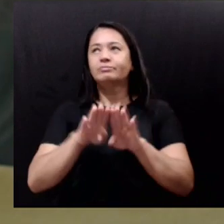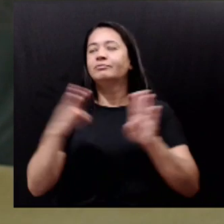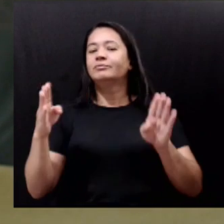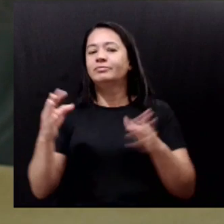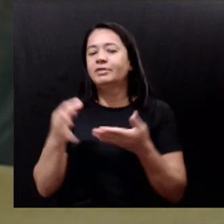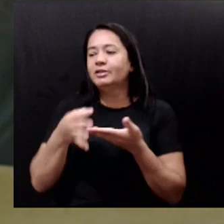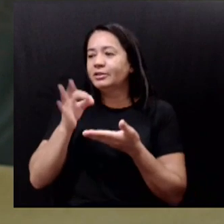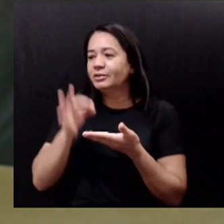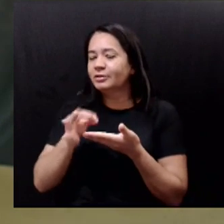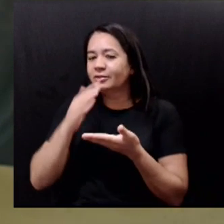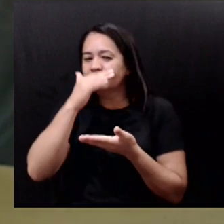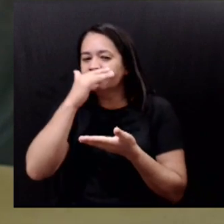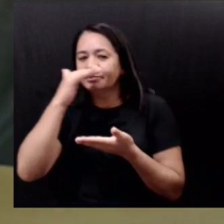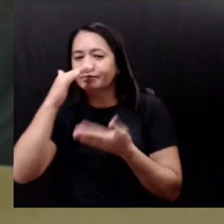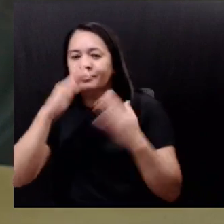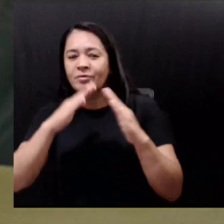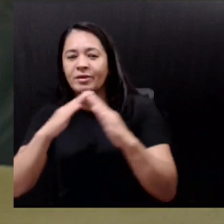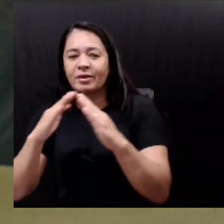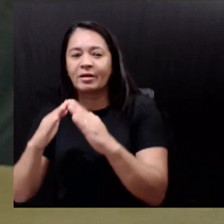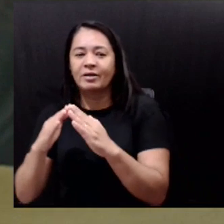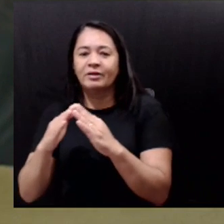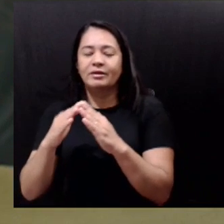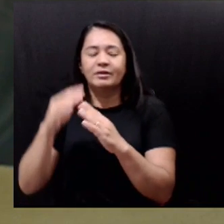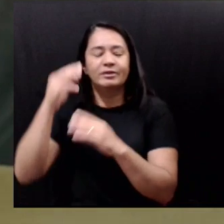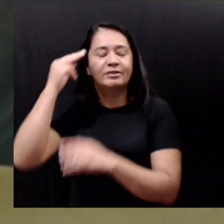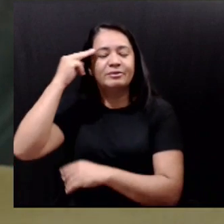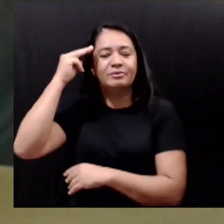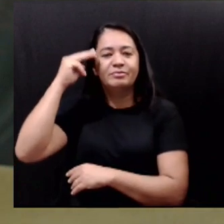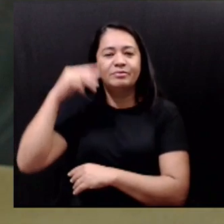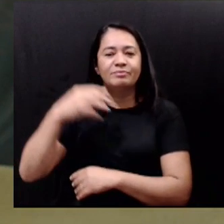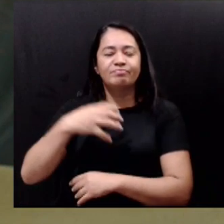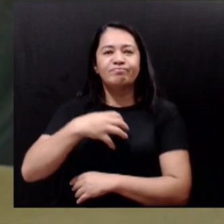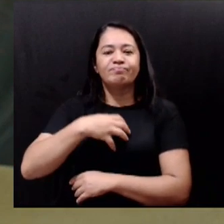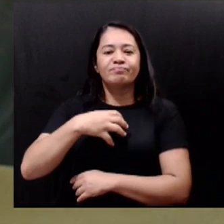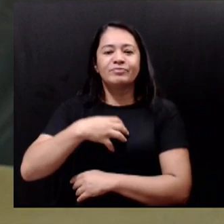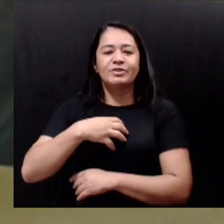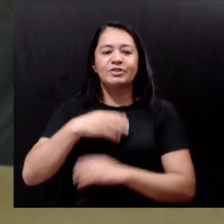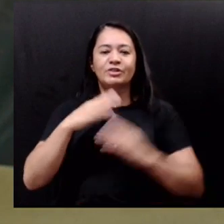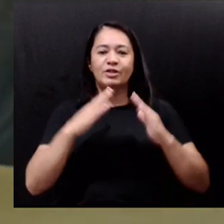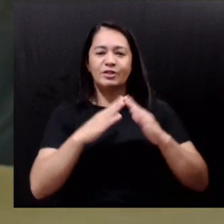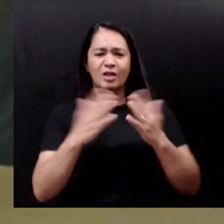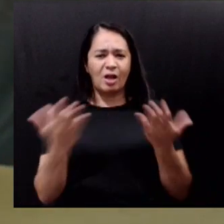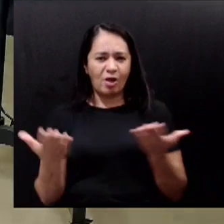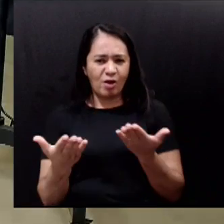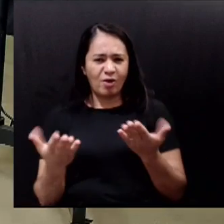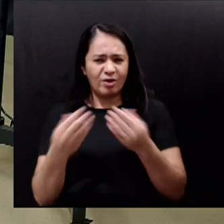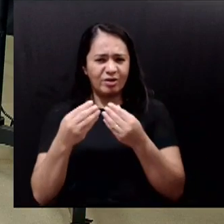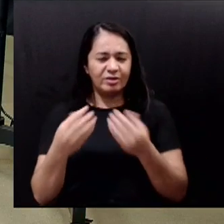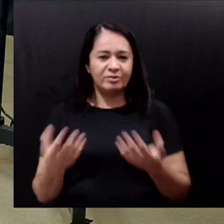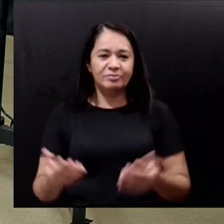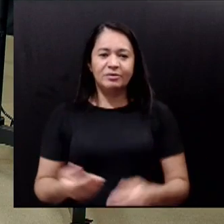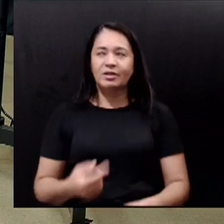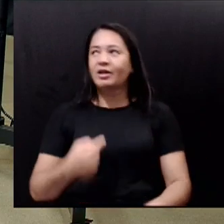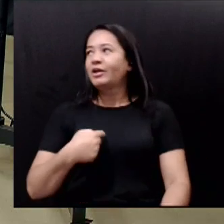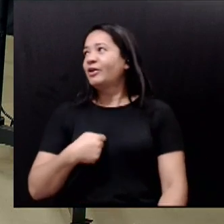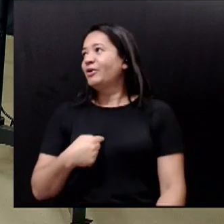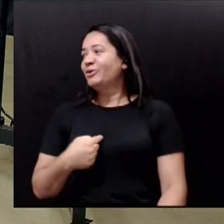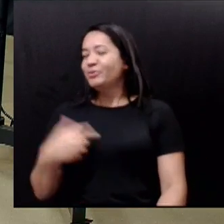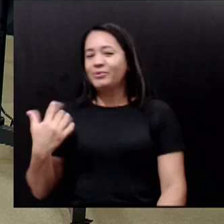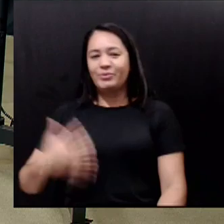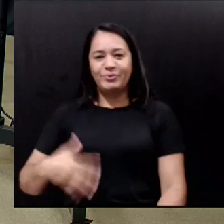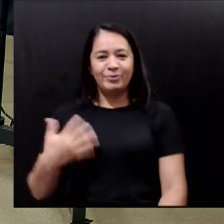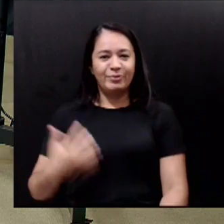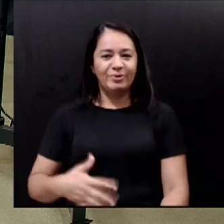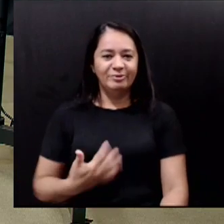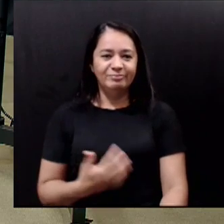memória afeta a forma como nos sentimos nos lares atuais. Ai, eu sou suspeita para falar isso, hein, Luísa? Fala pra